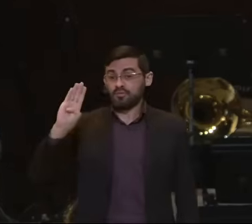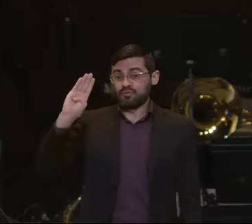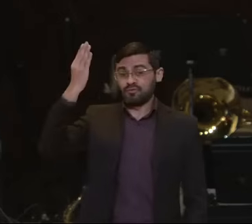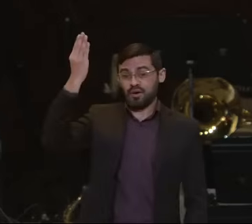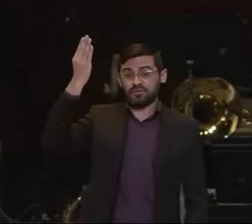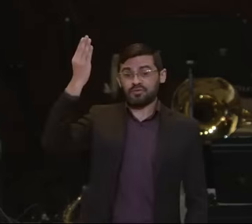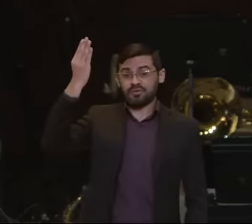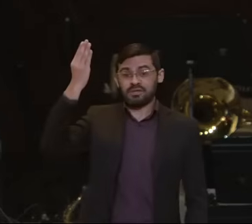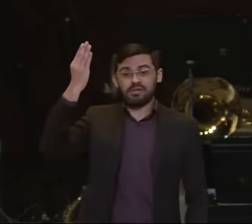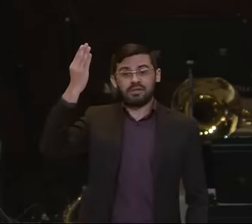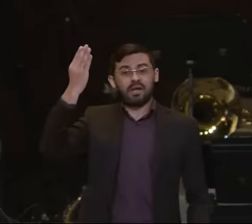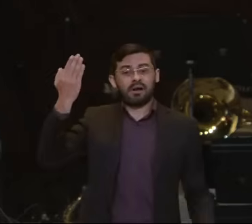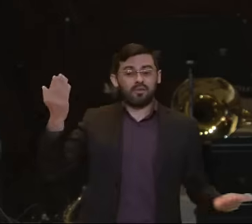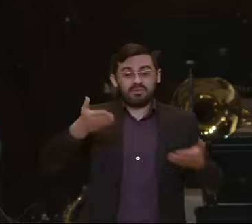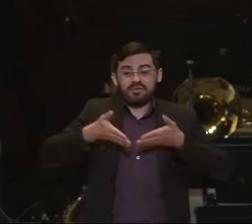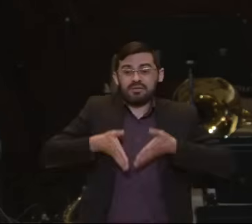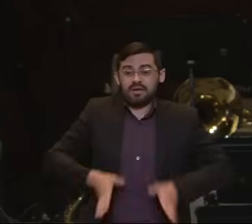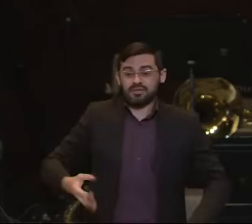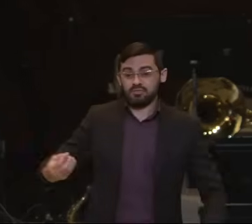isso que o Espírito Santo está falando.